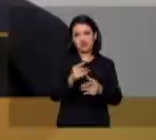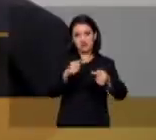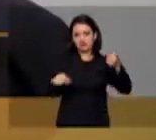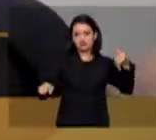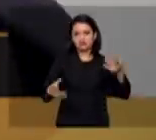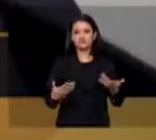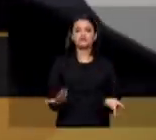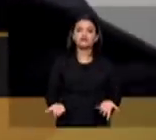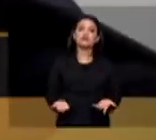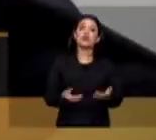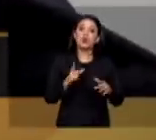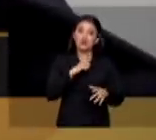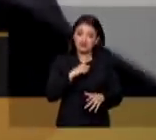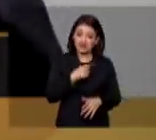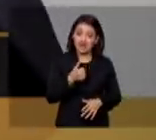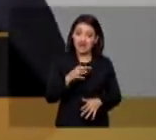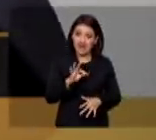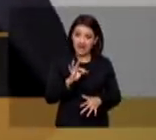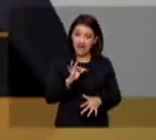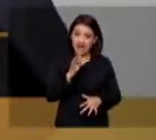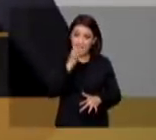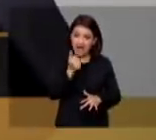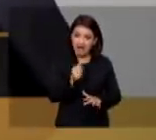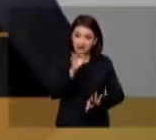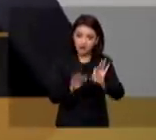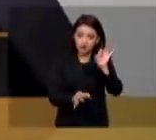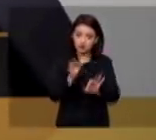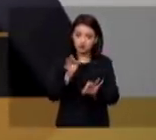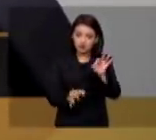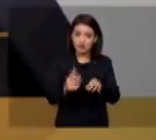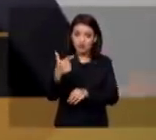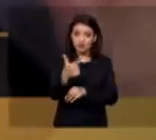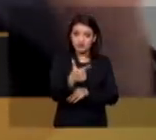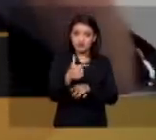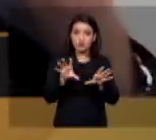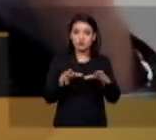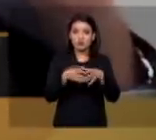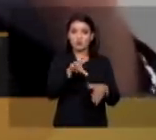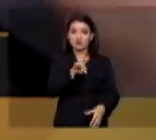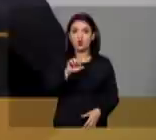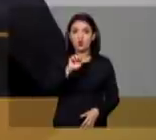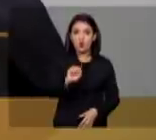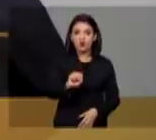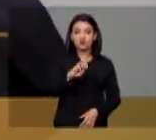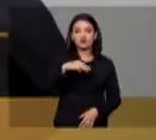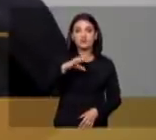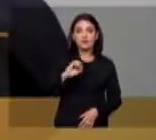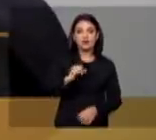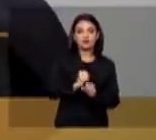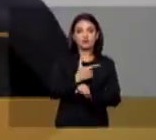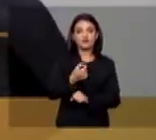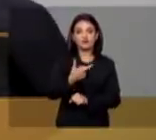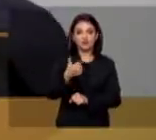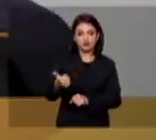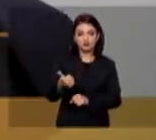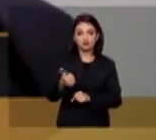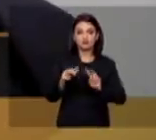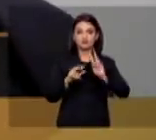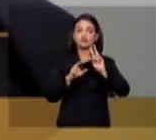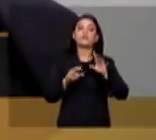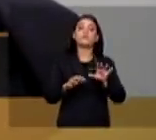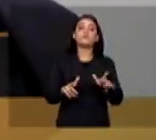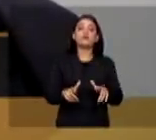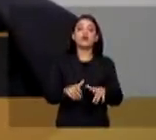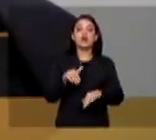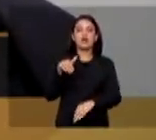Transcreve-se por oportuna ata do julgamento da sessão ordinária da segunda turma de 8/3/2021. A turma, por